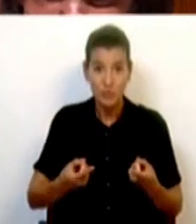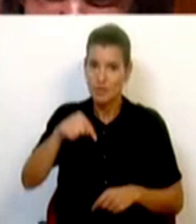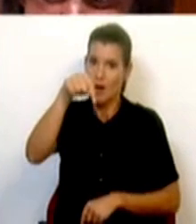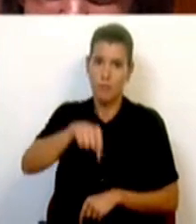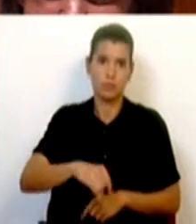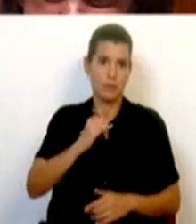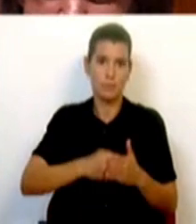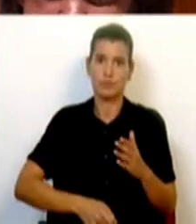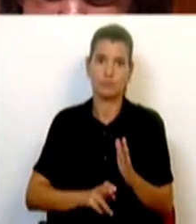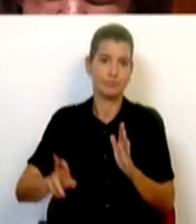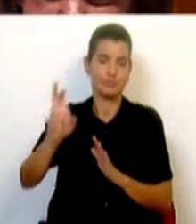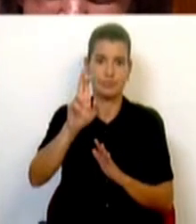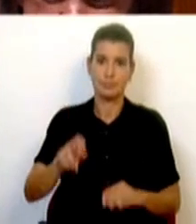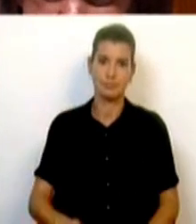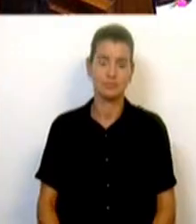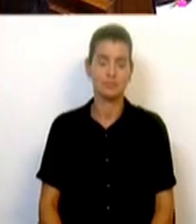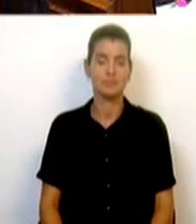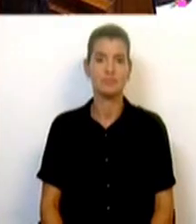impostos.